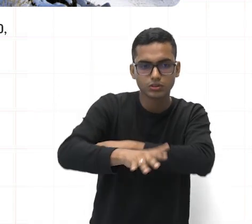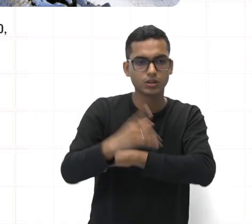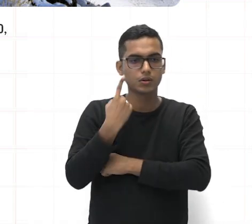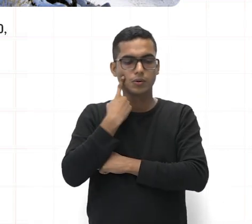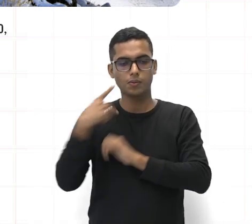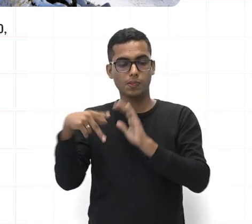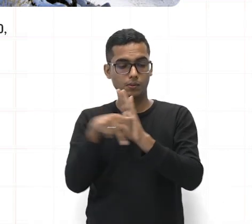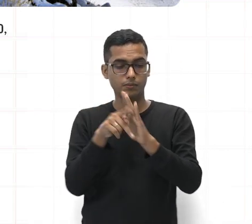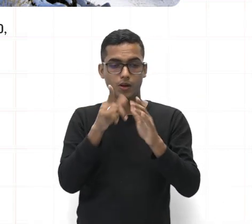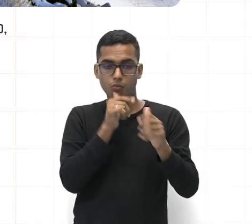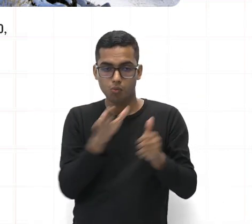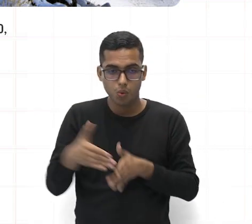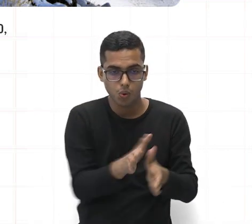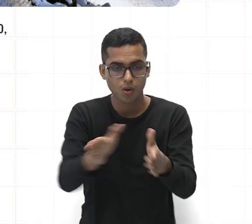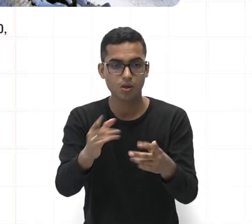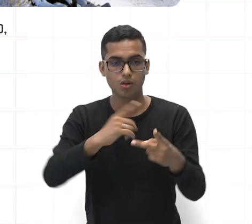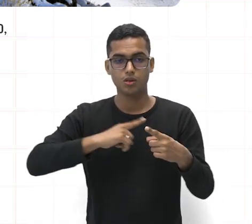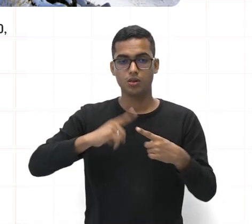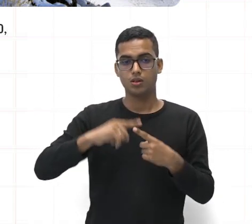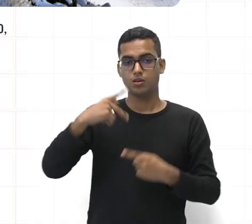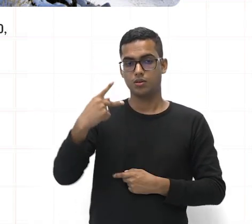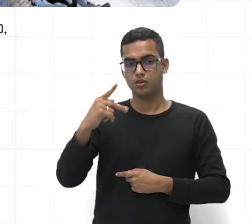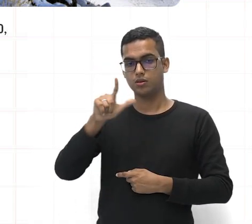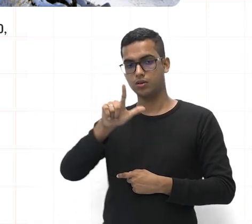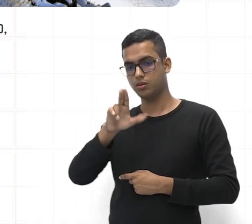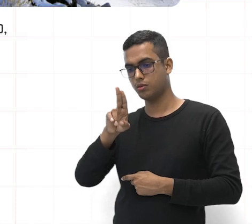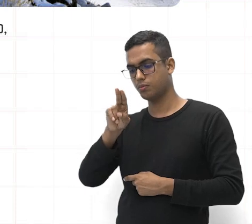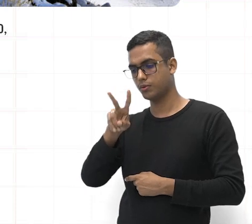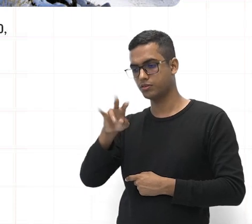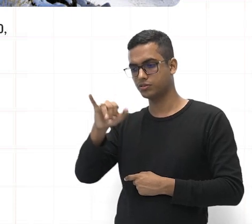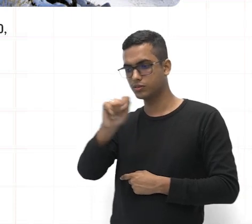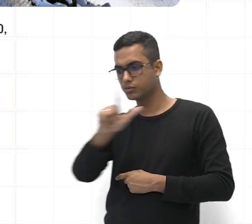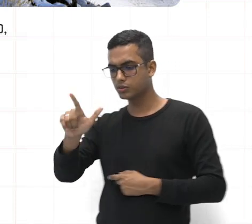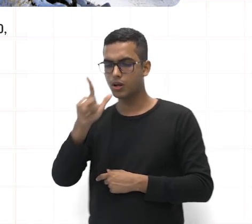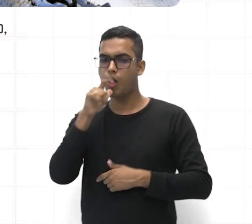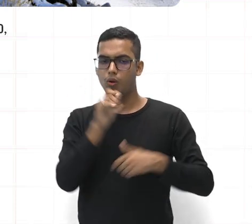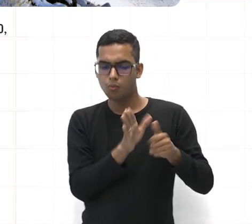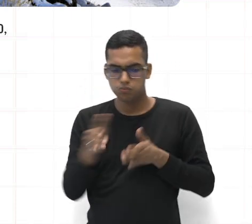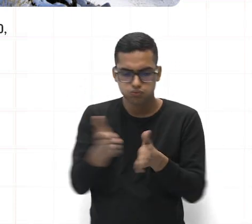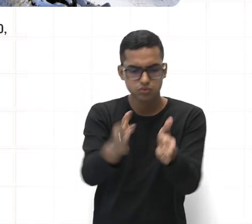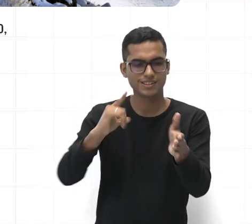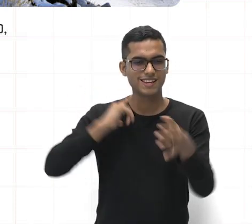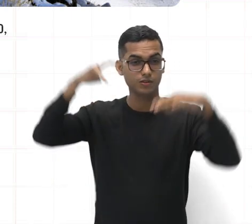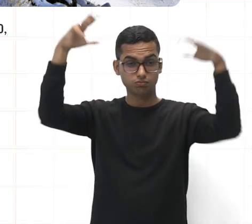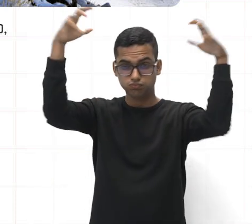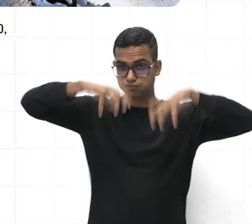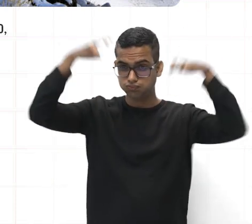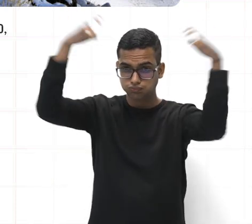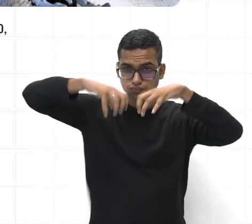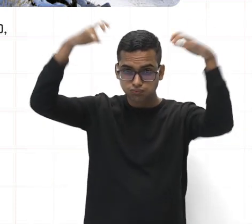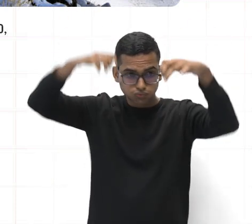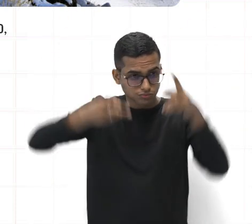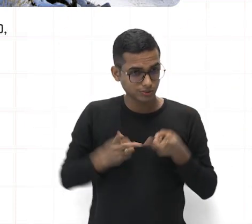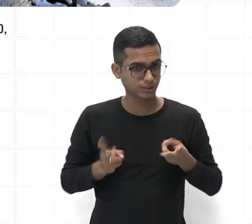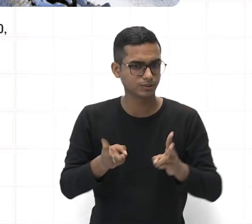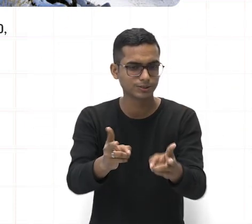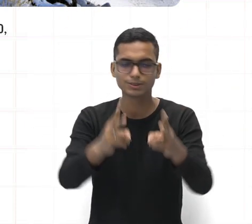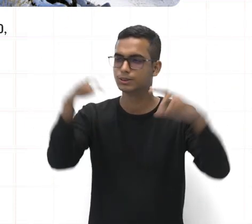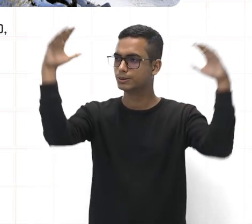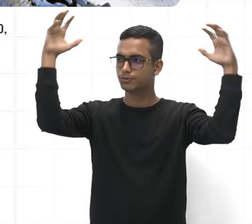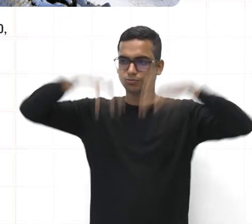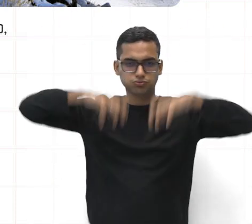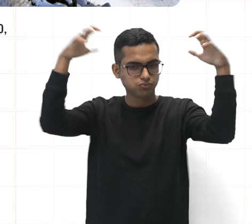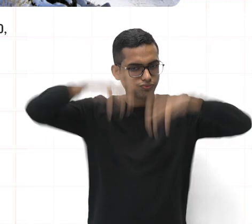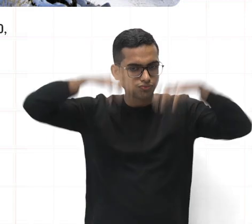rios pluviais, ou um rio pluvial é aquele rio que ele é abastecido, né, que a sua fonte de